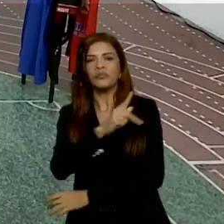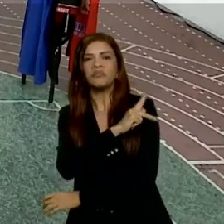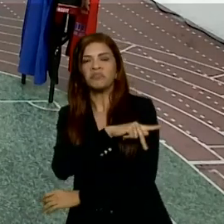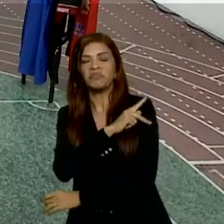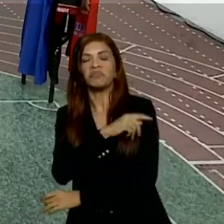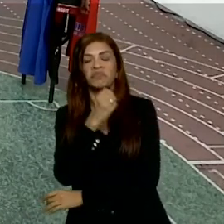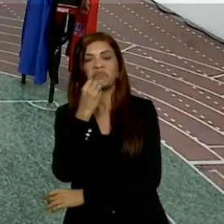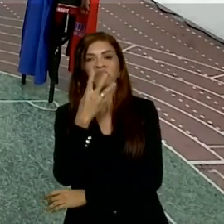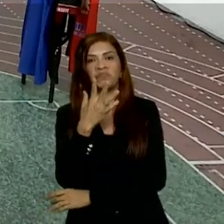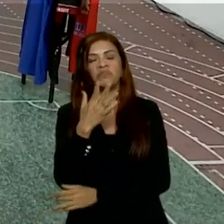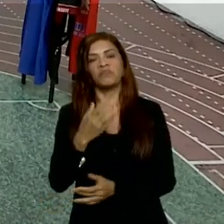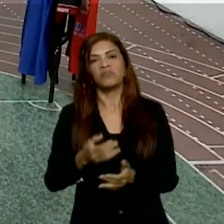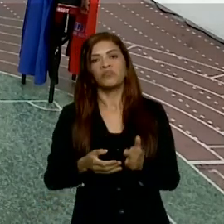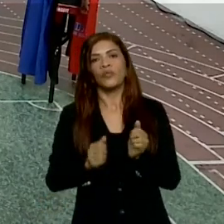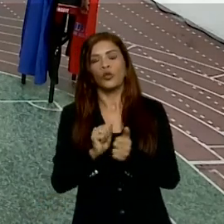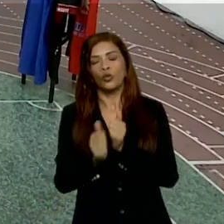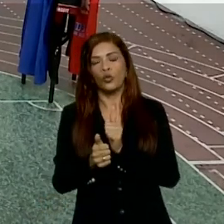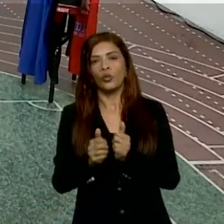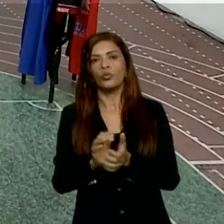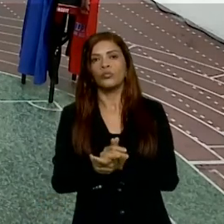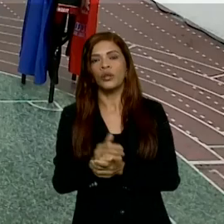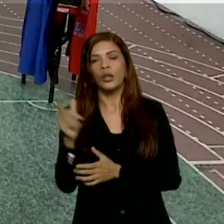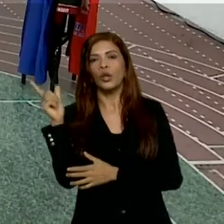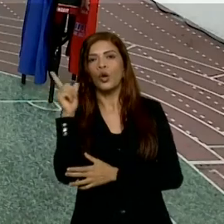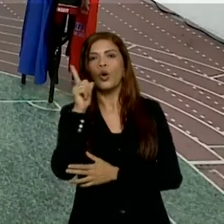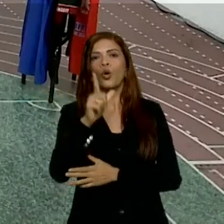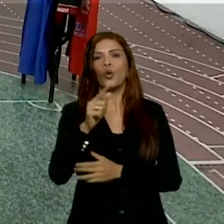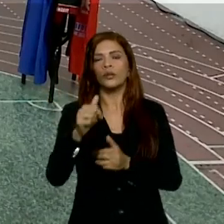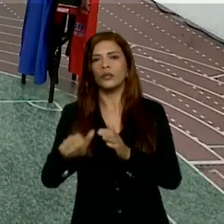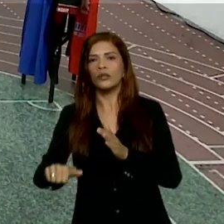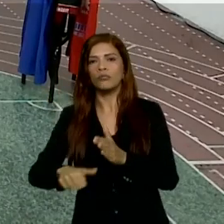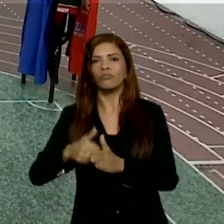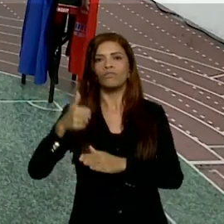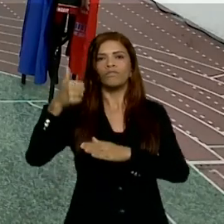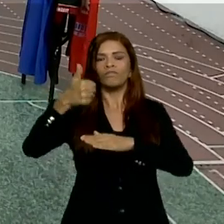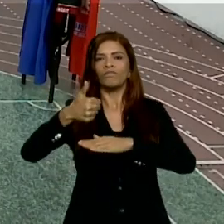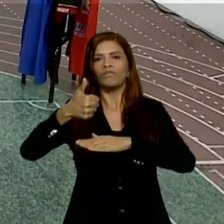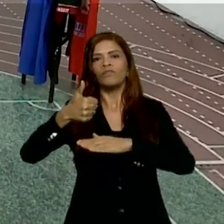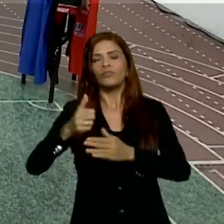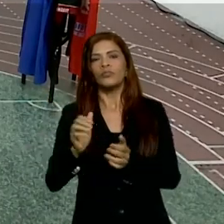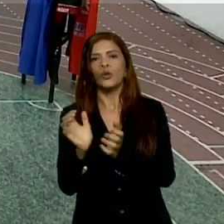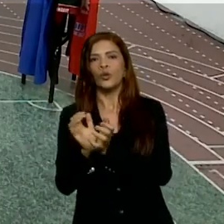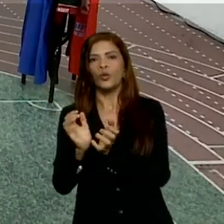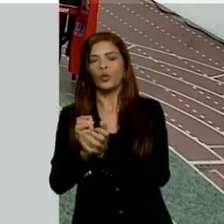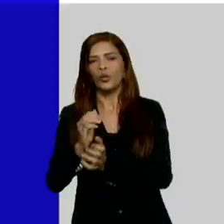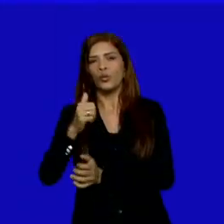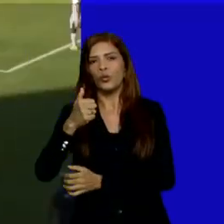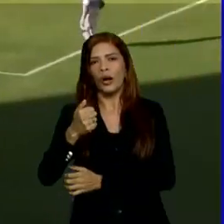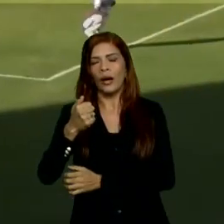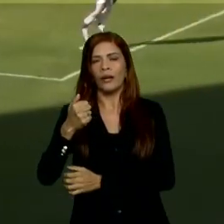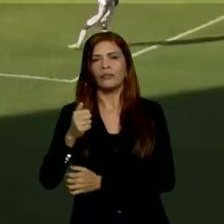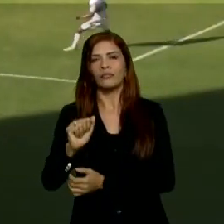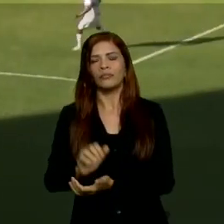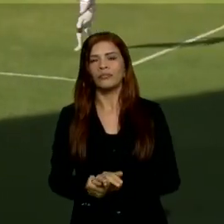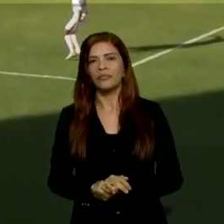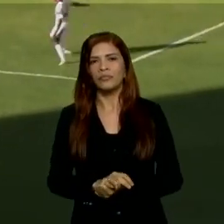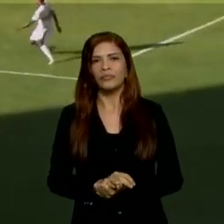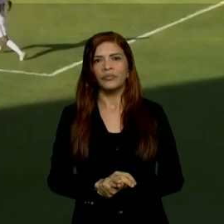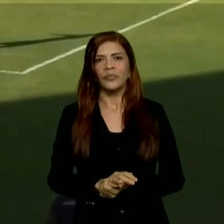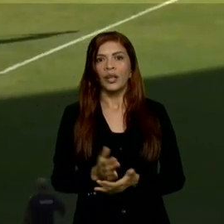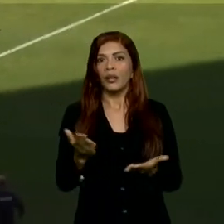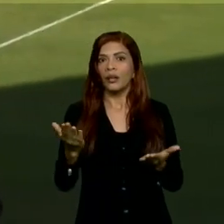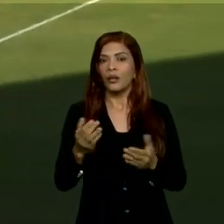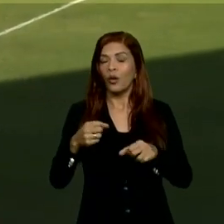resultado e garantiu pelo menos momentaneamente a primeira colocação do grupo A2 da série D já o Moto